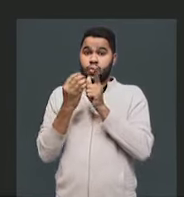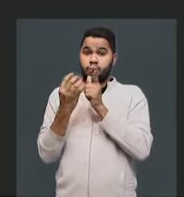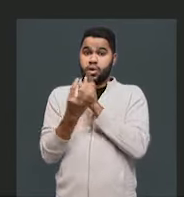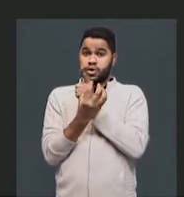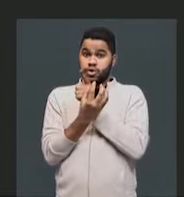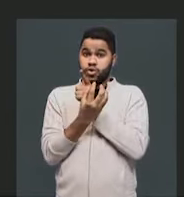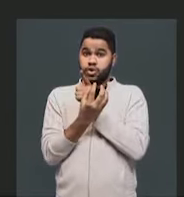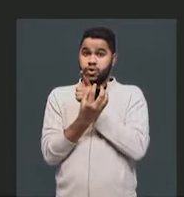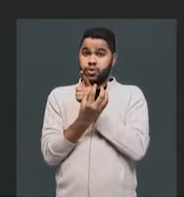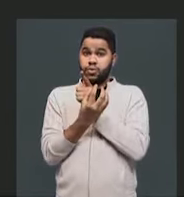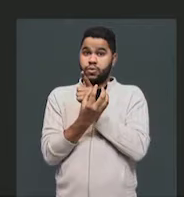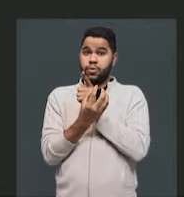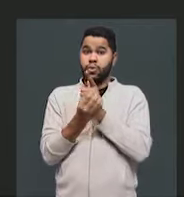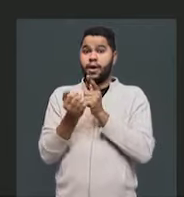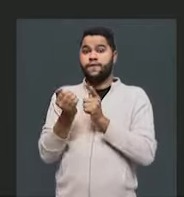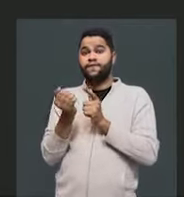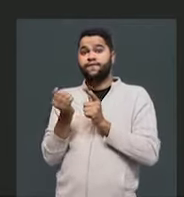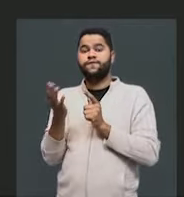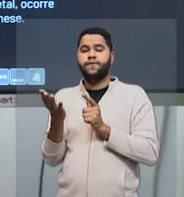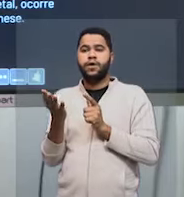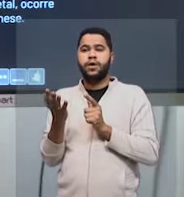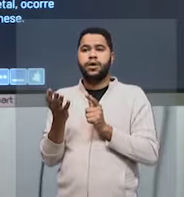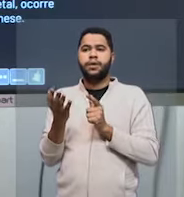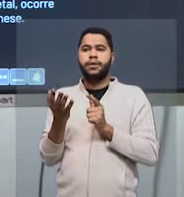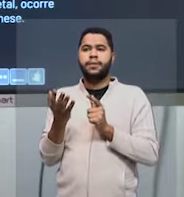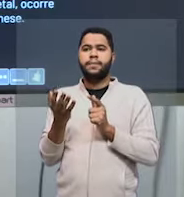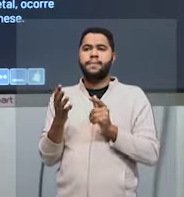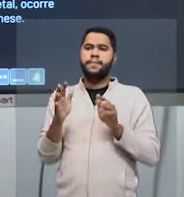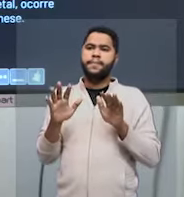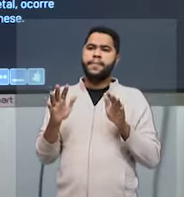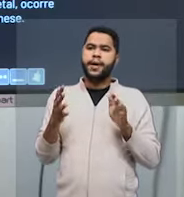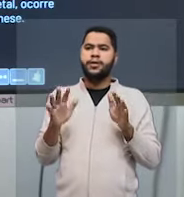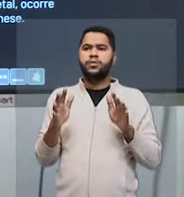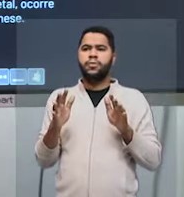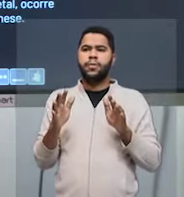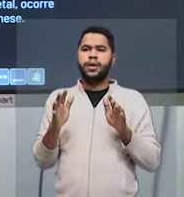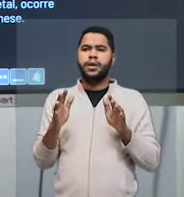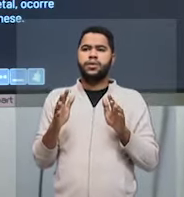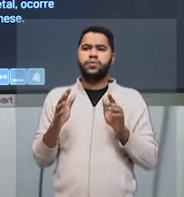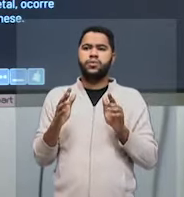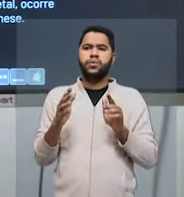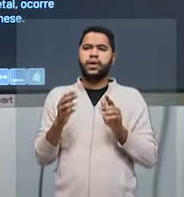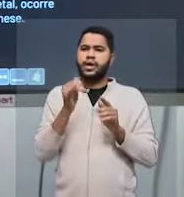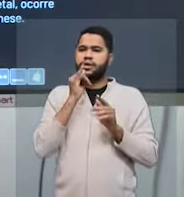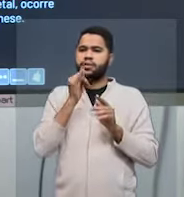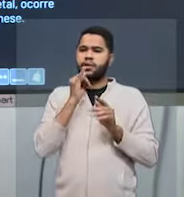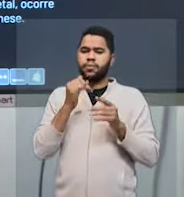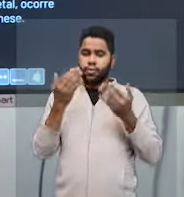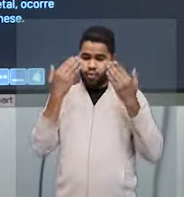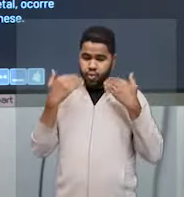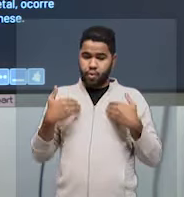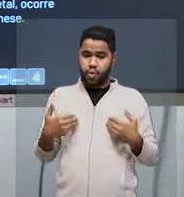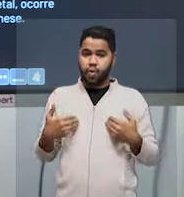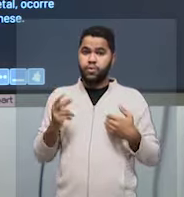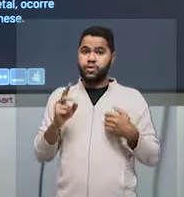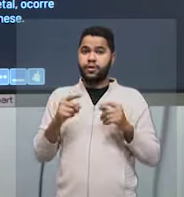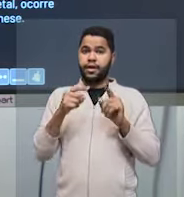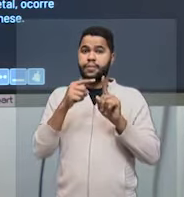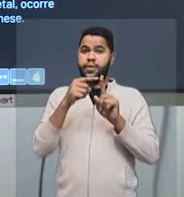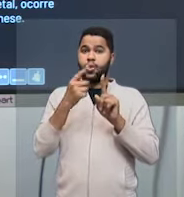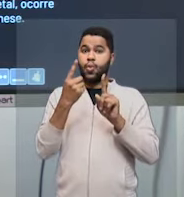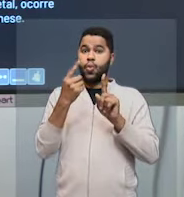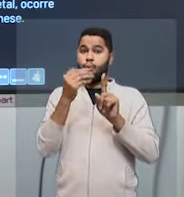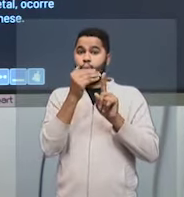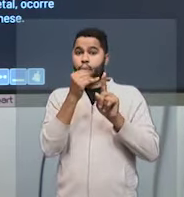ele é fora do corpo do homem. Para ele ficar mais ou menos 1 grau abaixo da temperatura do corpo. Porque